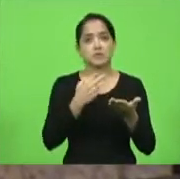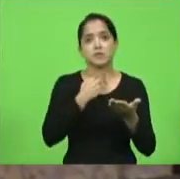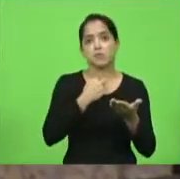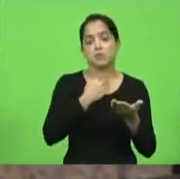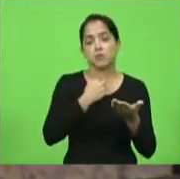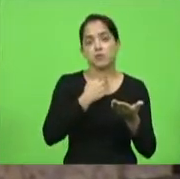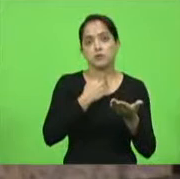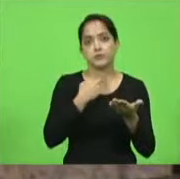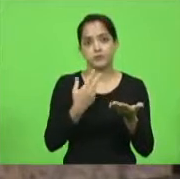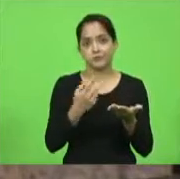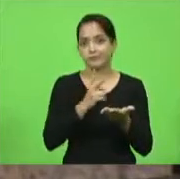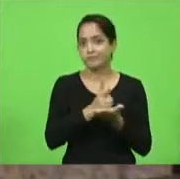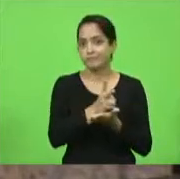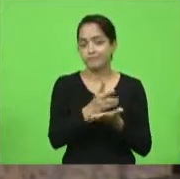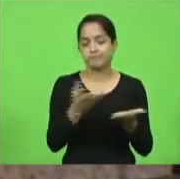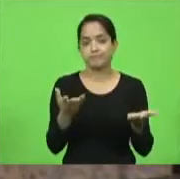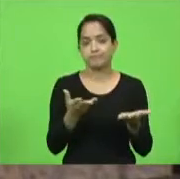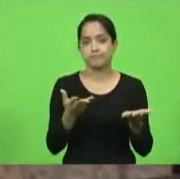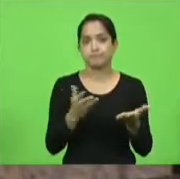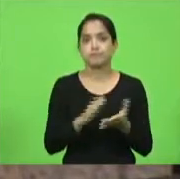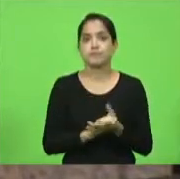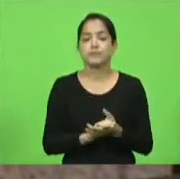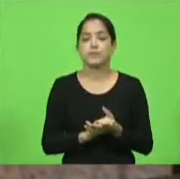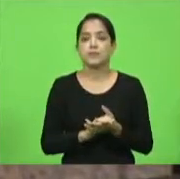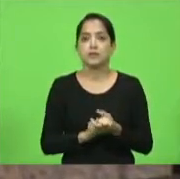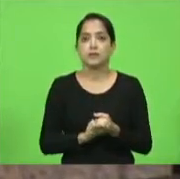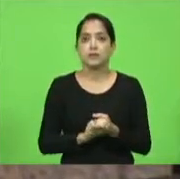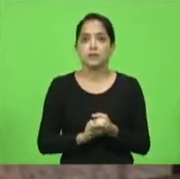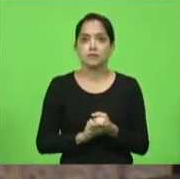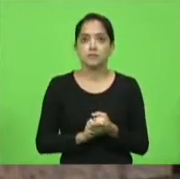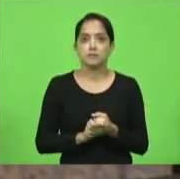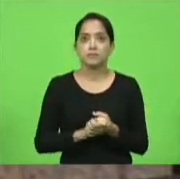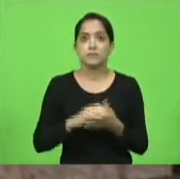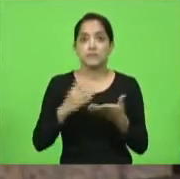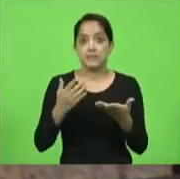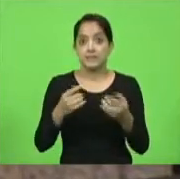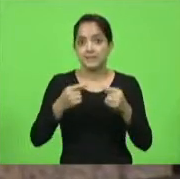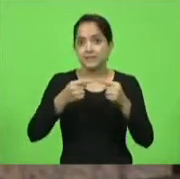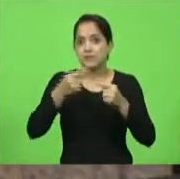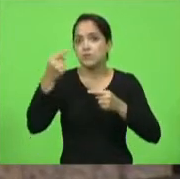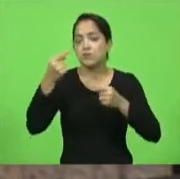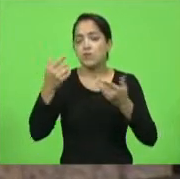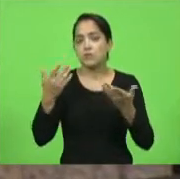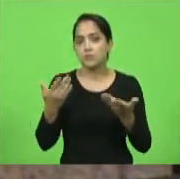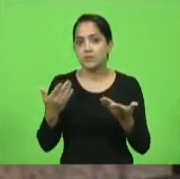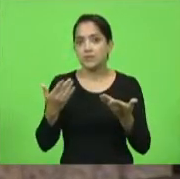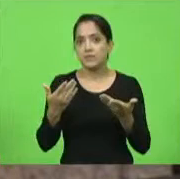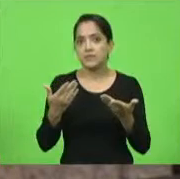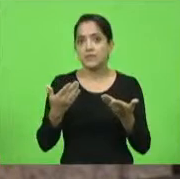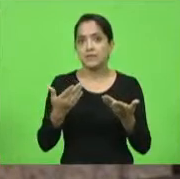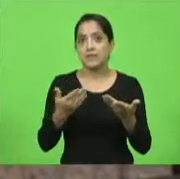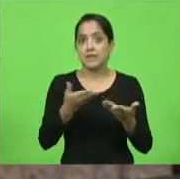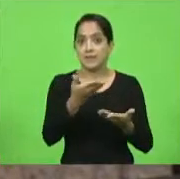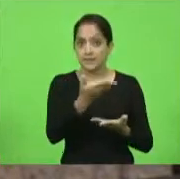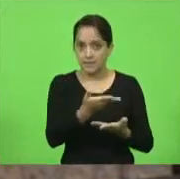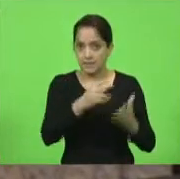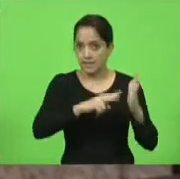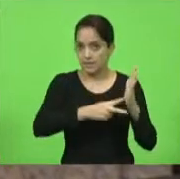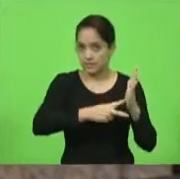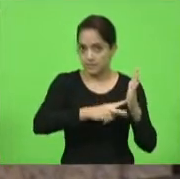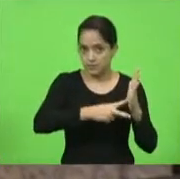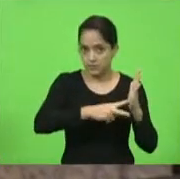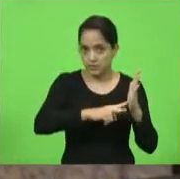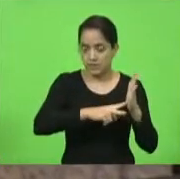não pode continuar assim. O que me parece uma grande incoerência é que esses mesmos